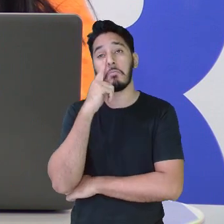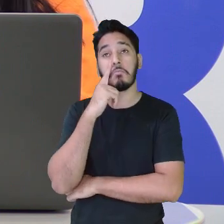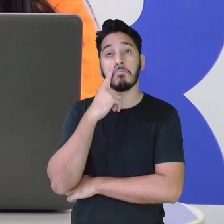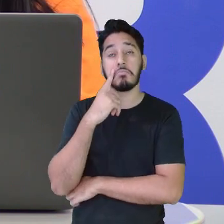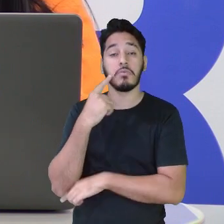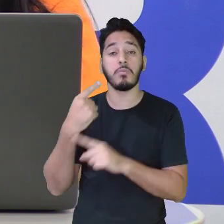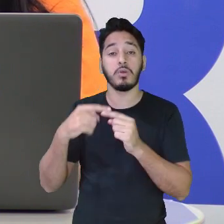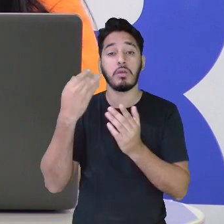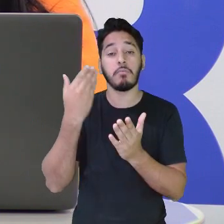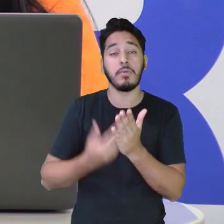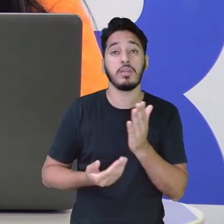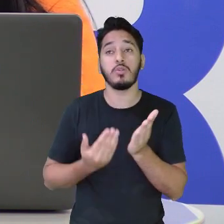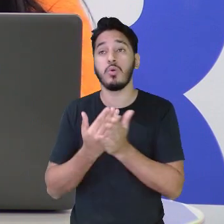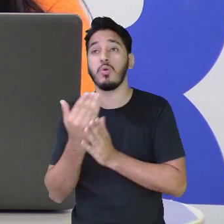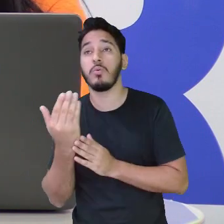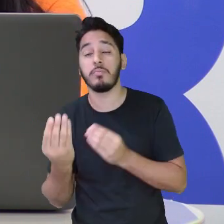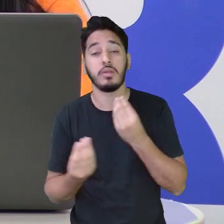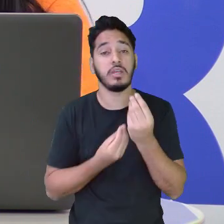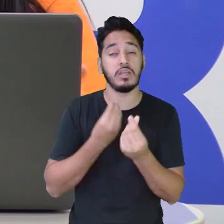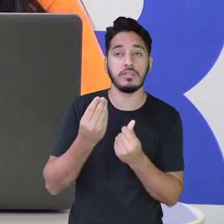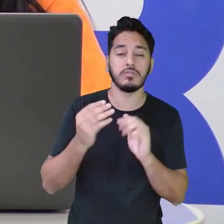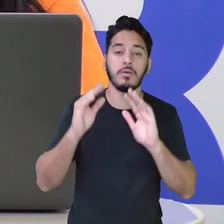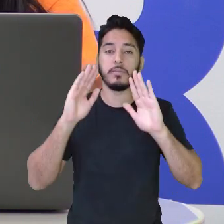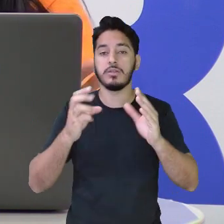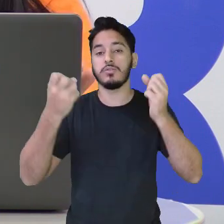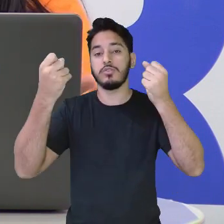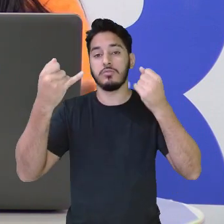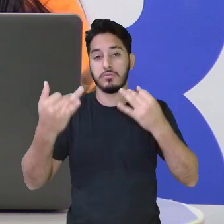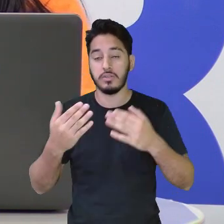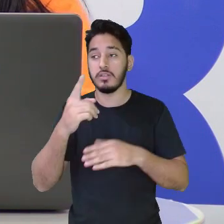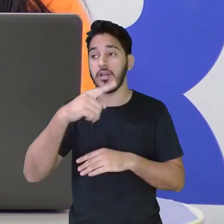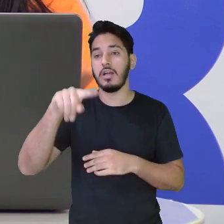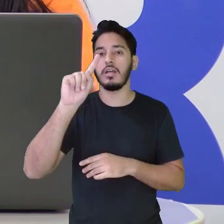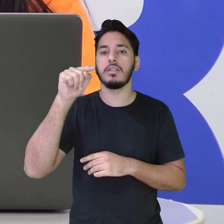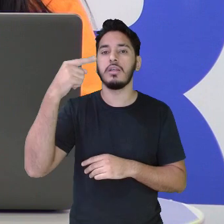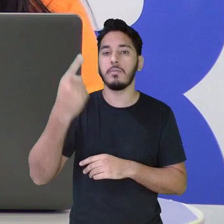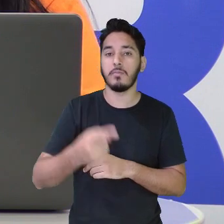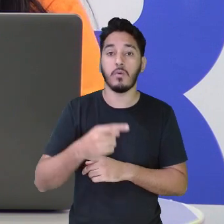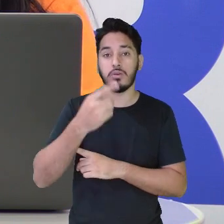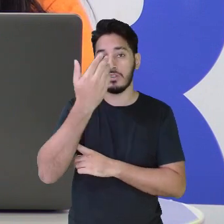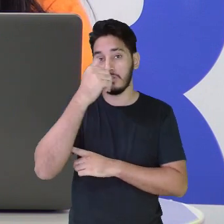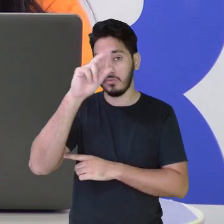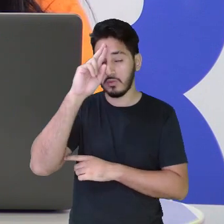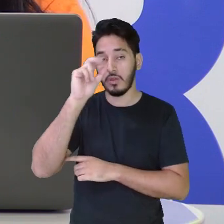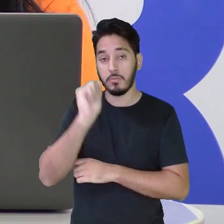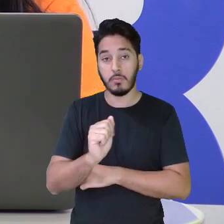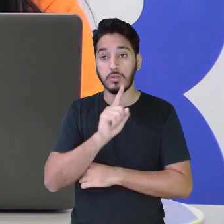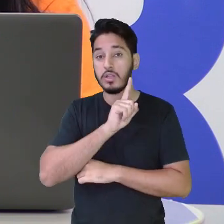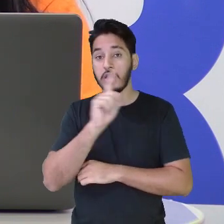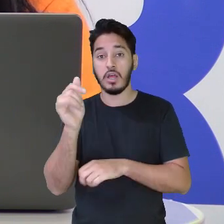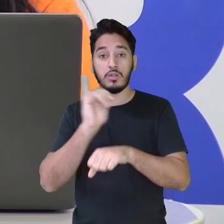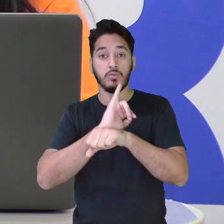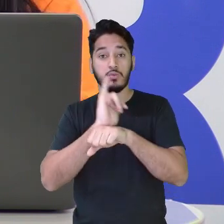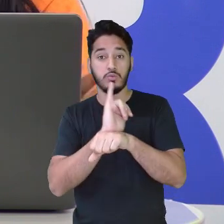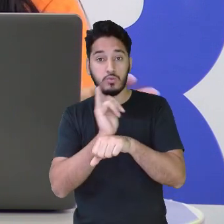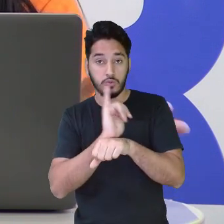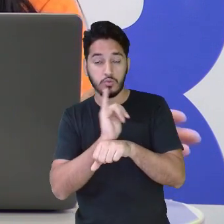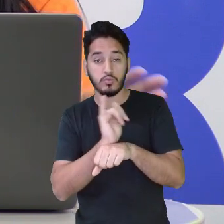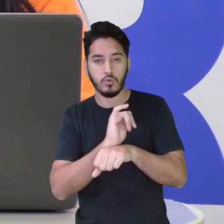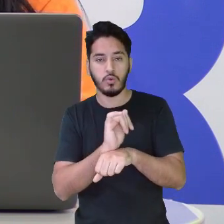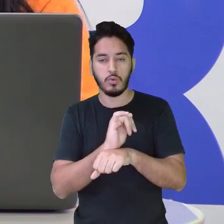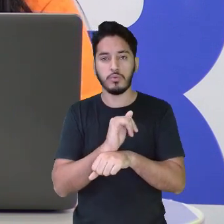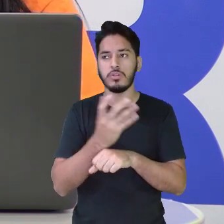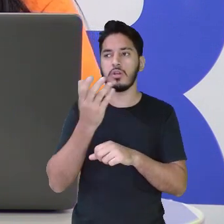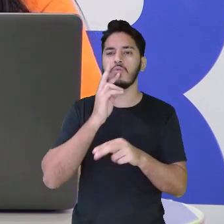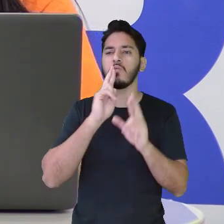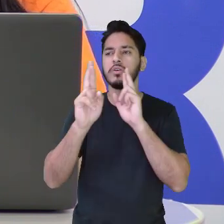porque perdeu o início, a Ianca. Eita, que Mas eu estou pena. explicando aqui a ela que depois de meio-dia ela pode assistir no canal do Educa. Pode. Eles estão